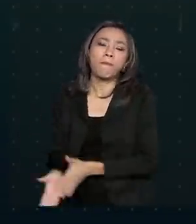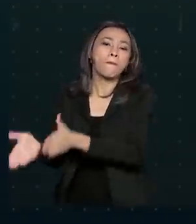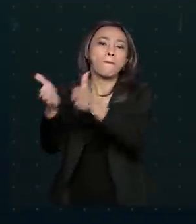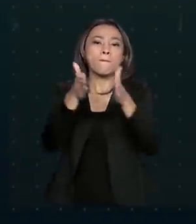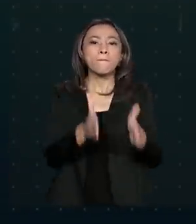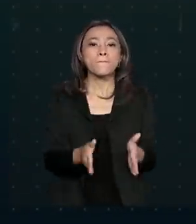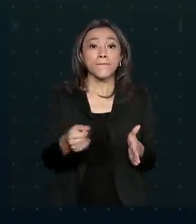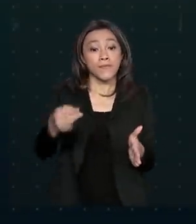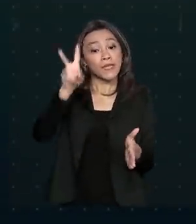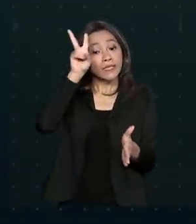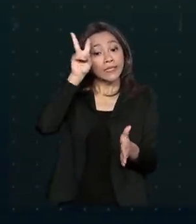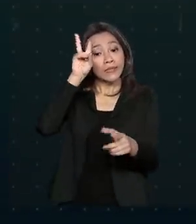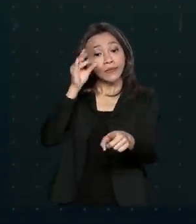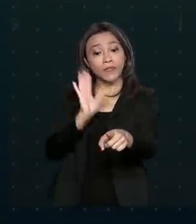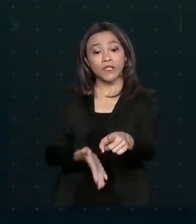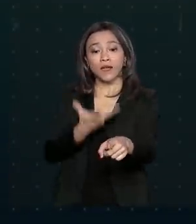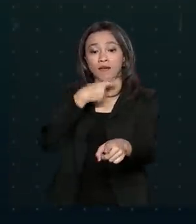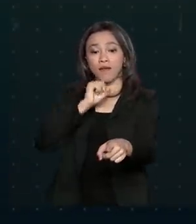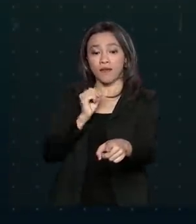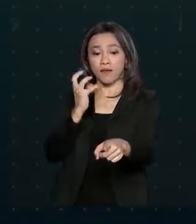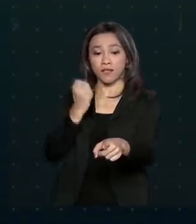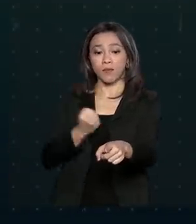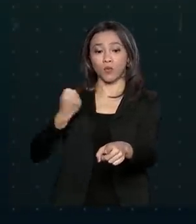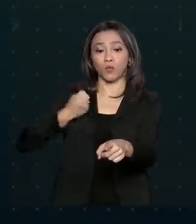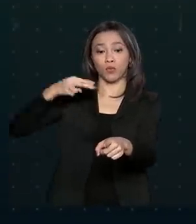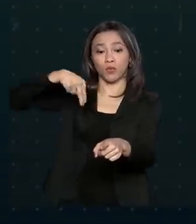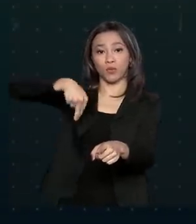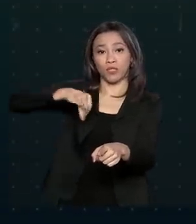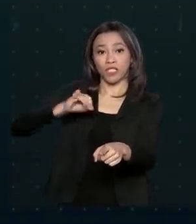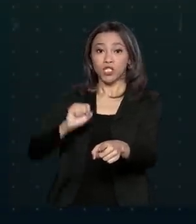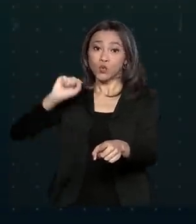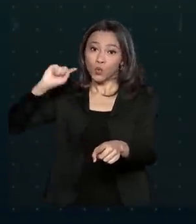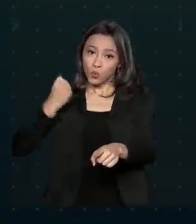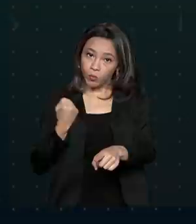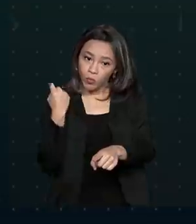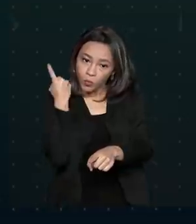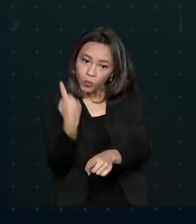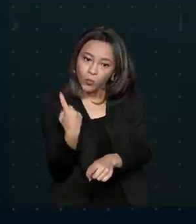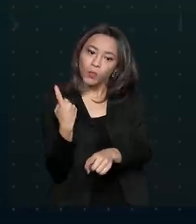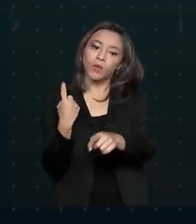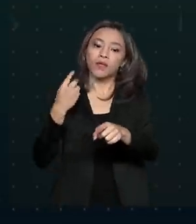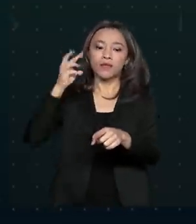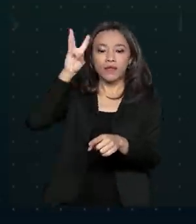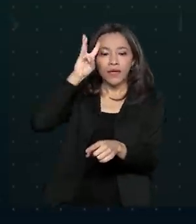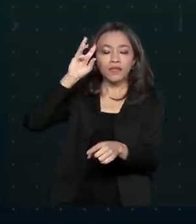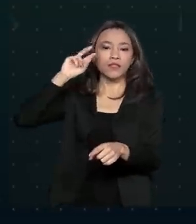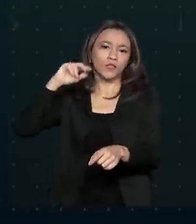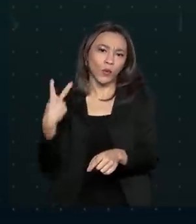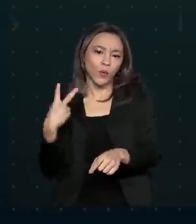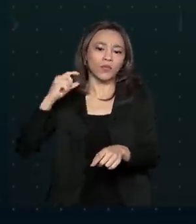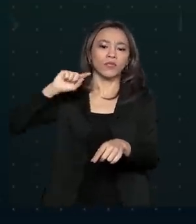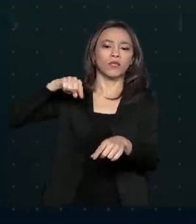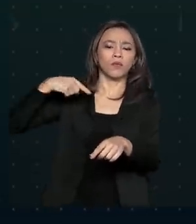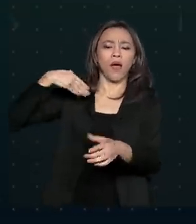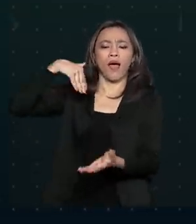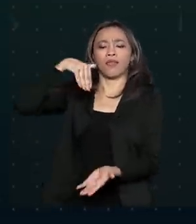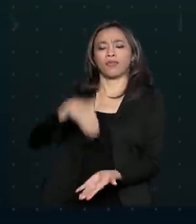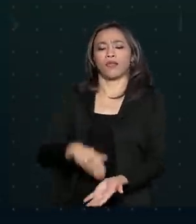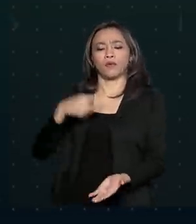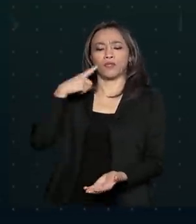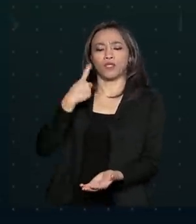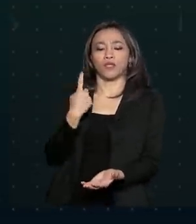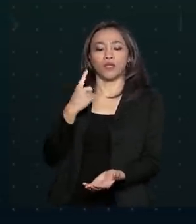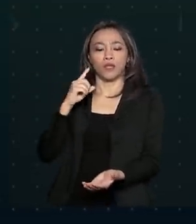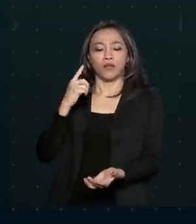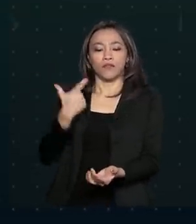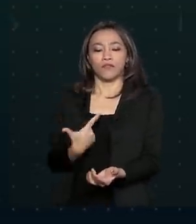-feira, recebeu quem tem NIS terminado em 1, terça é a vez do NIS terminado em 2 e assim até o dia 29 de